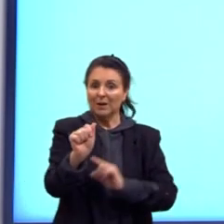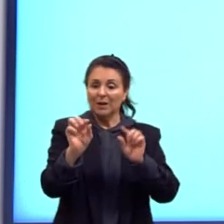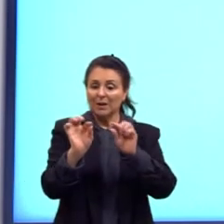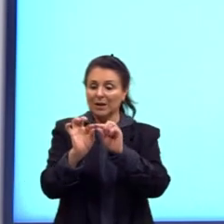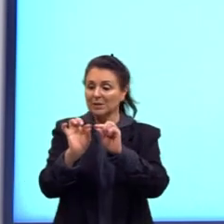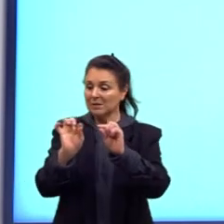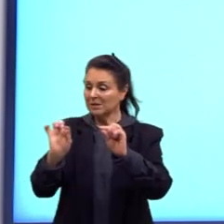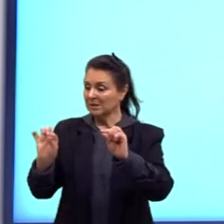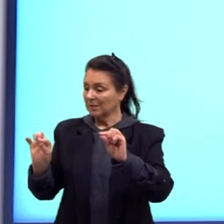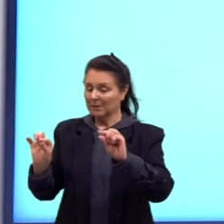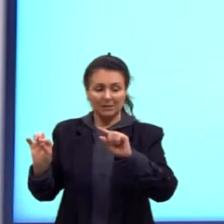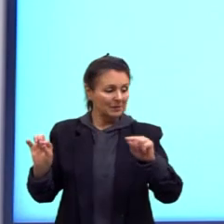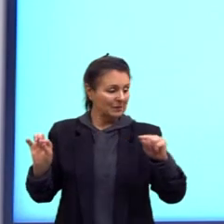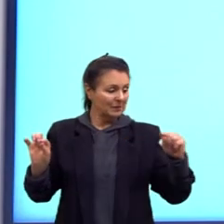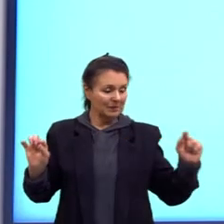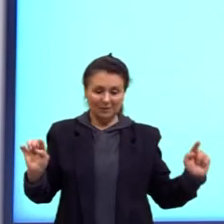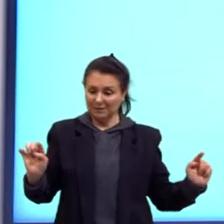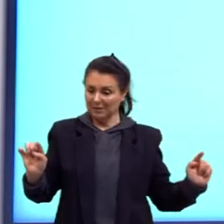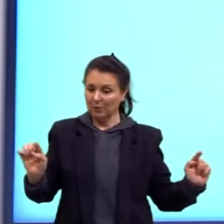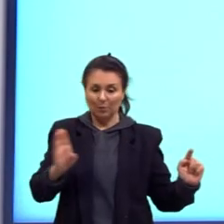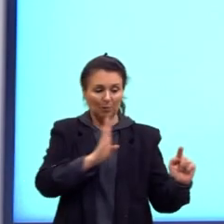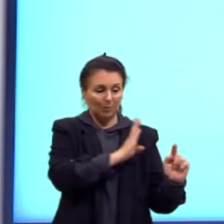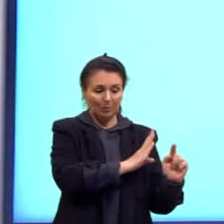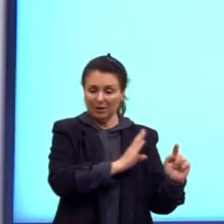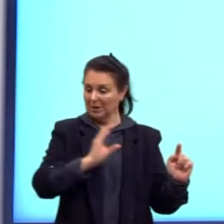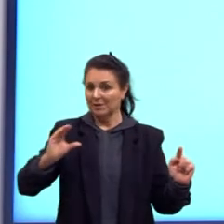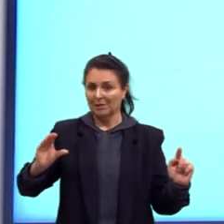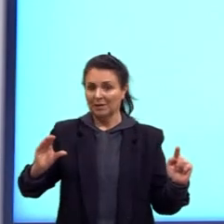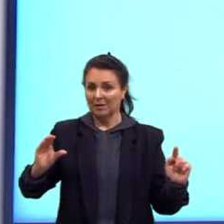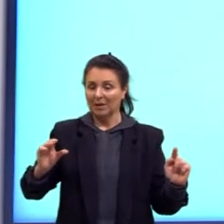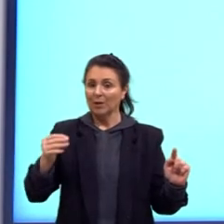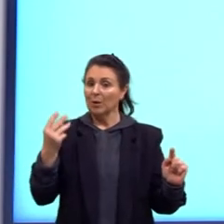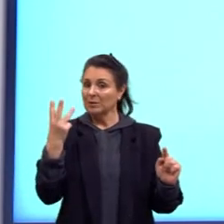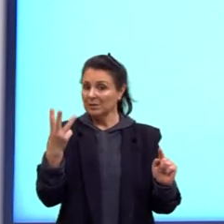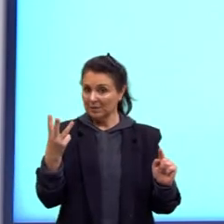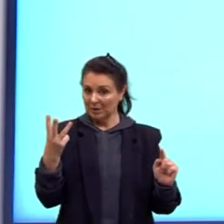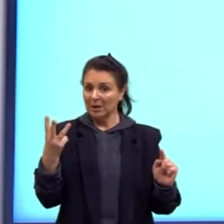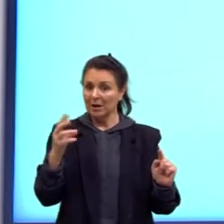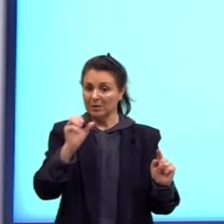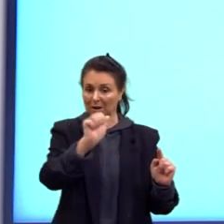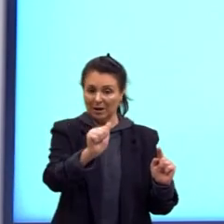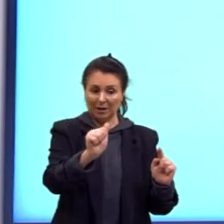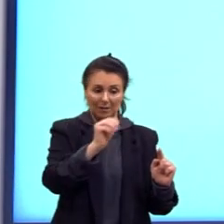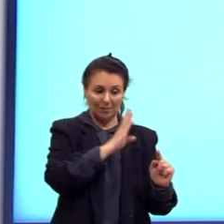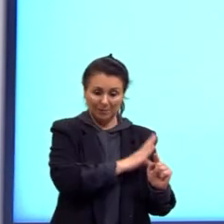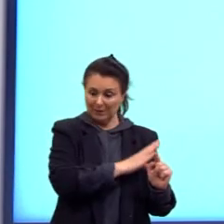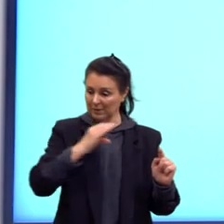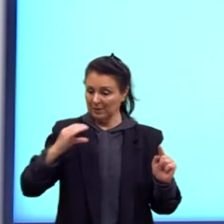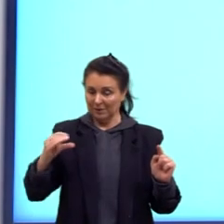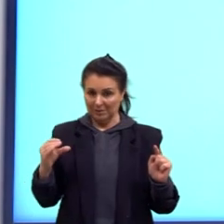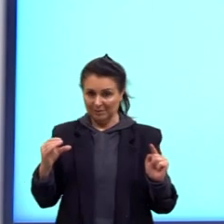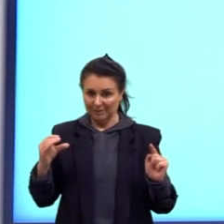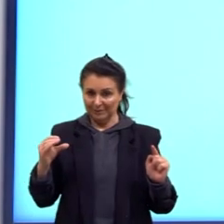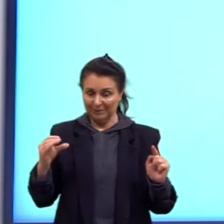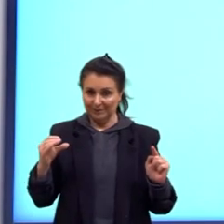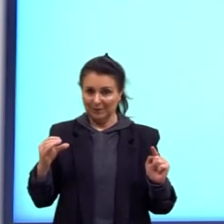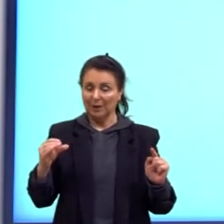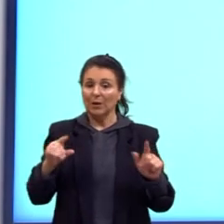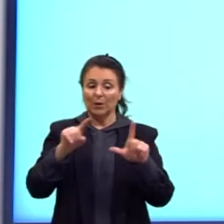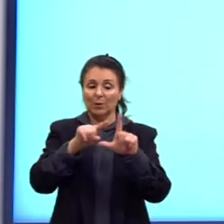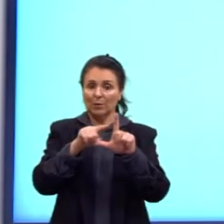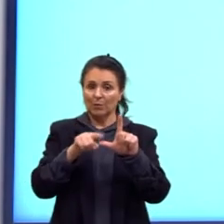extremidades estão indicadas pelos pontos B e C esses três pontos eles formam um triângulo ABC cujo